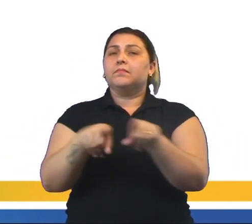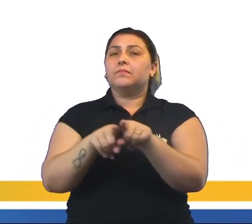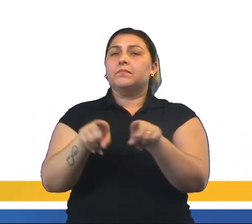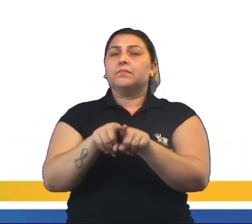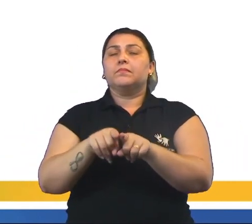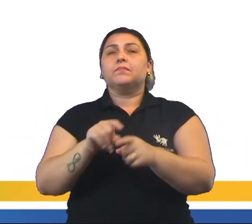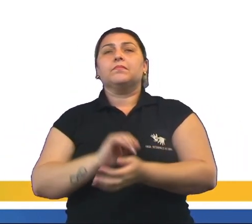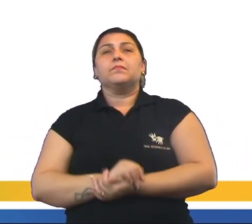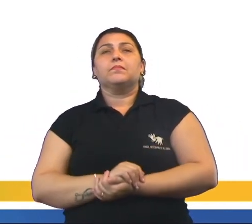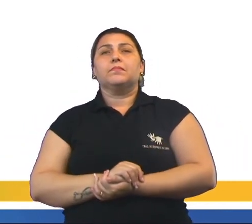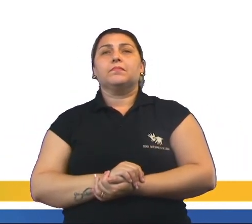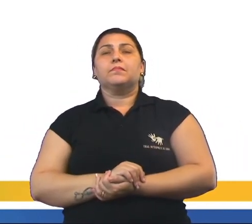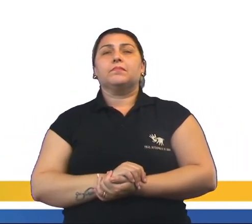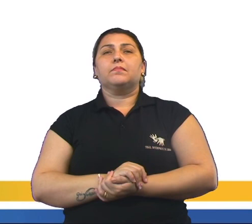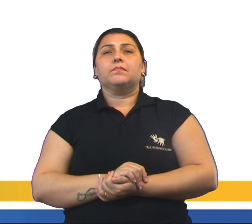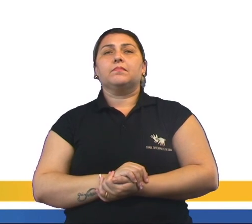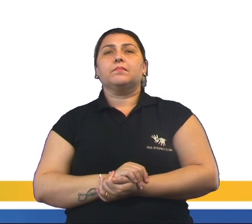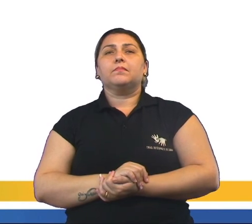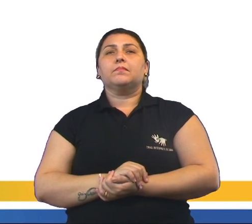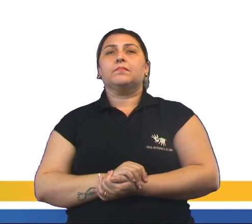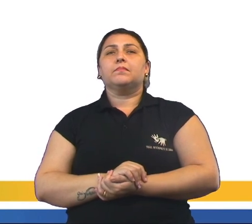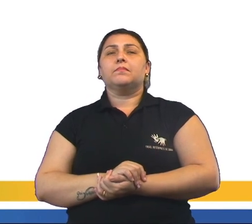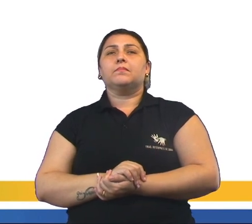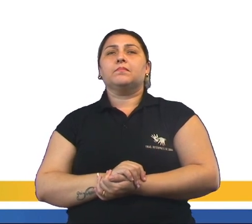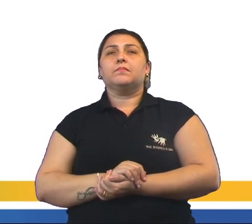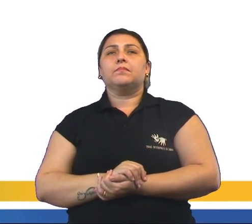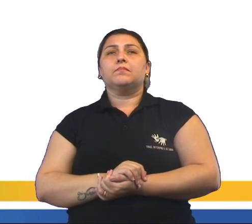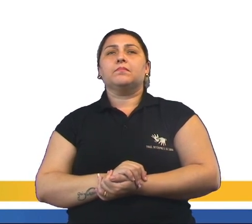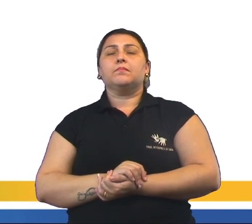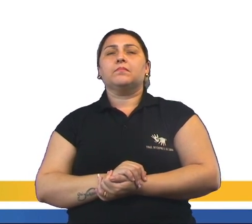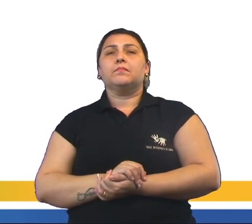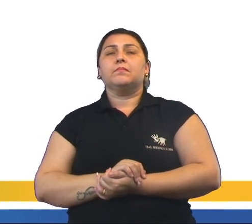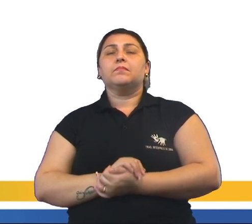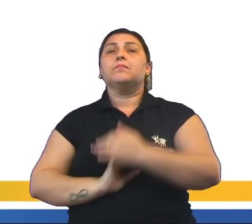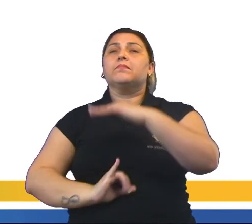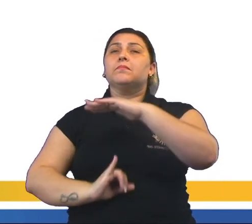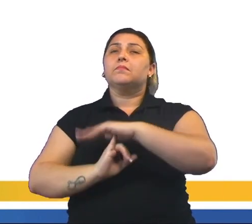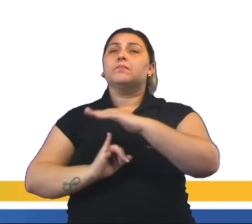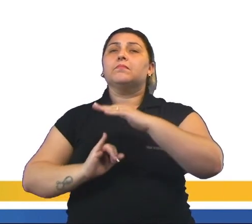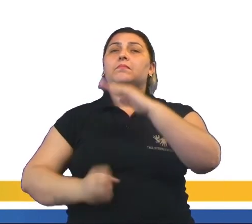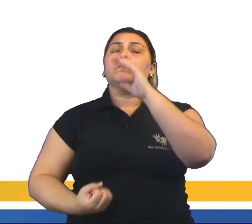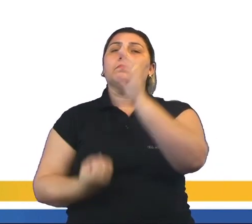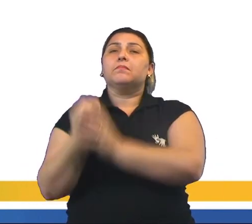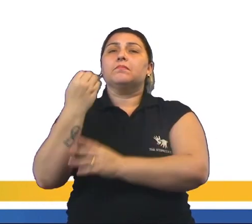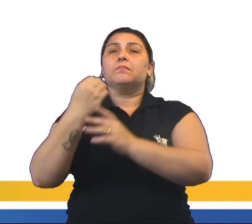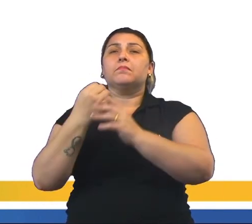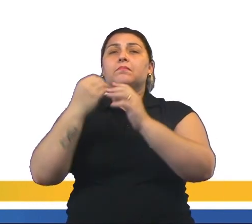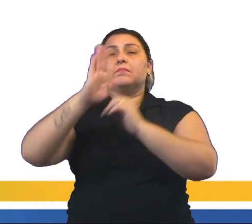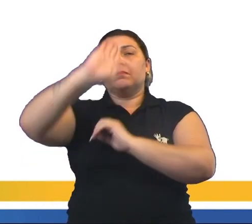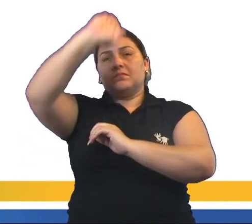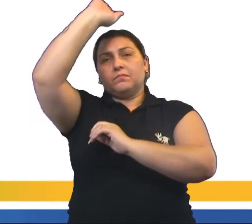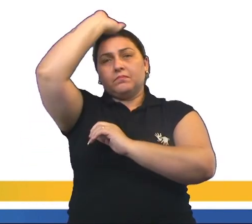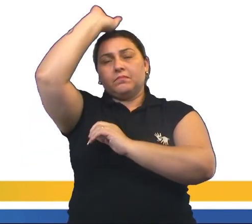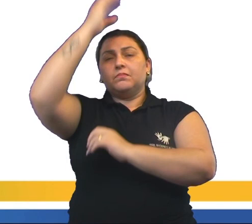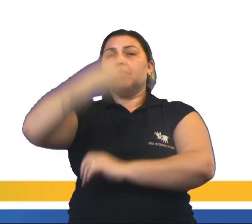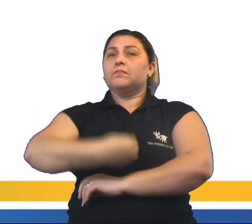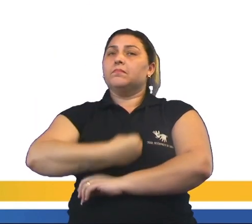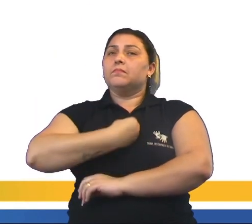Inclusive, o Senado, né, é uma das instituições, né, nascidas na Roma e que é bastante presente,